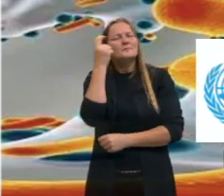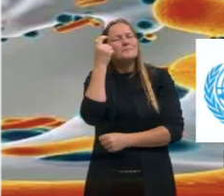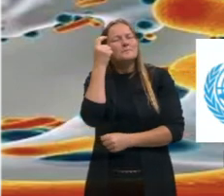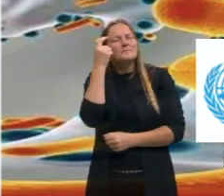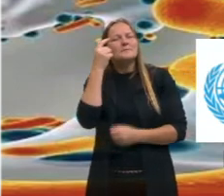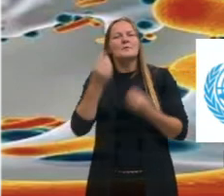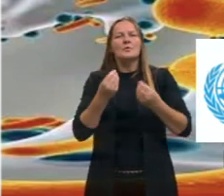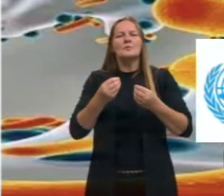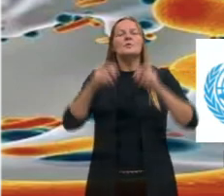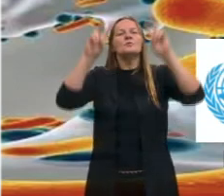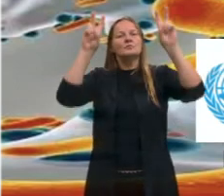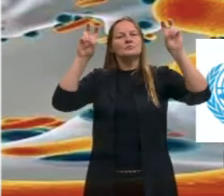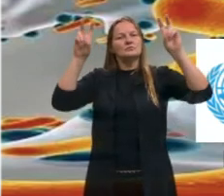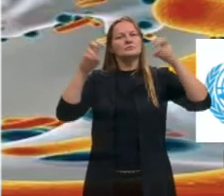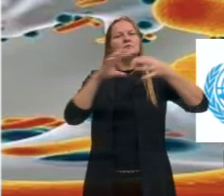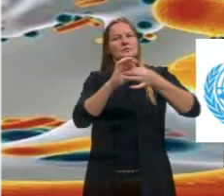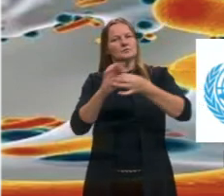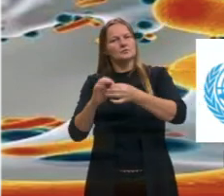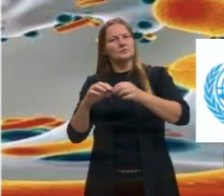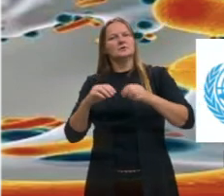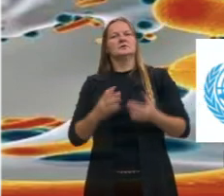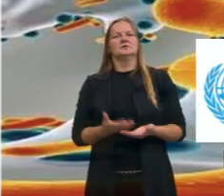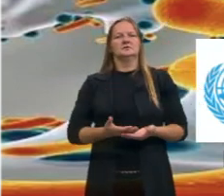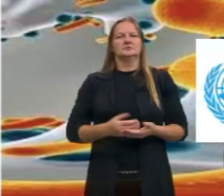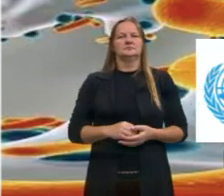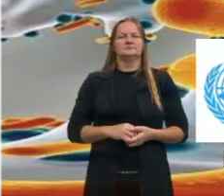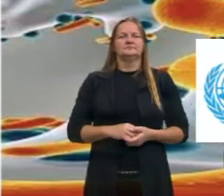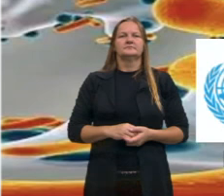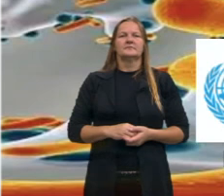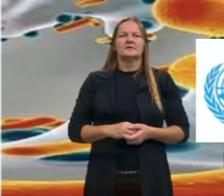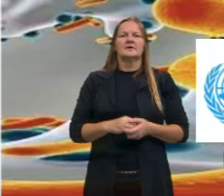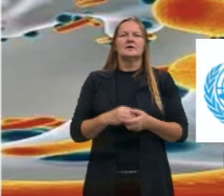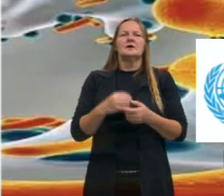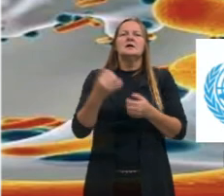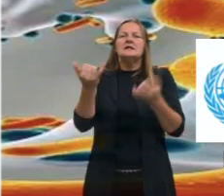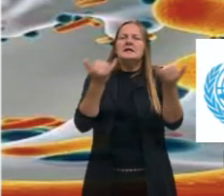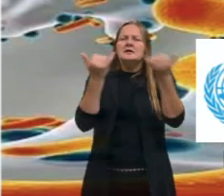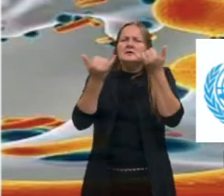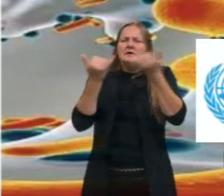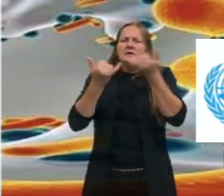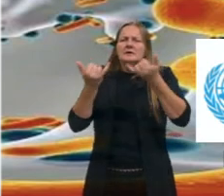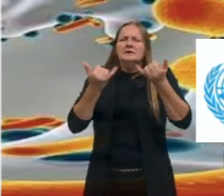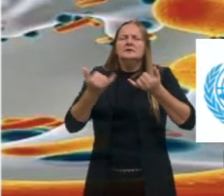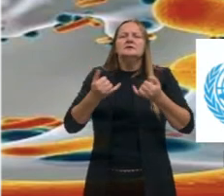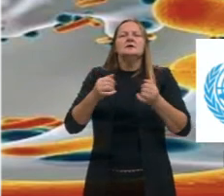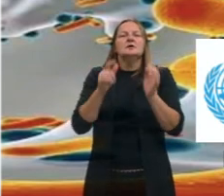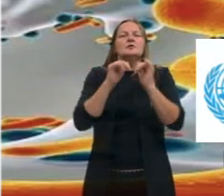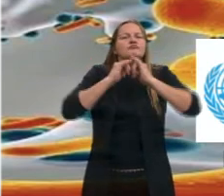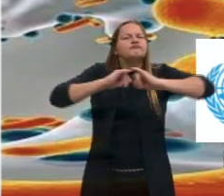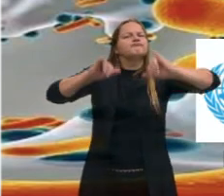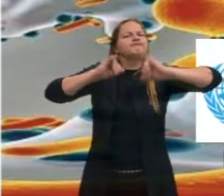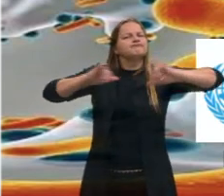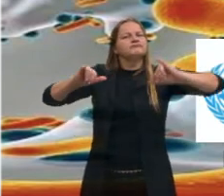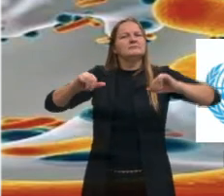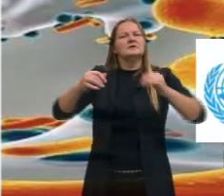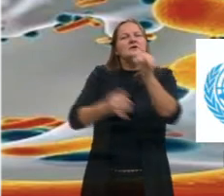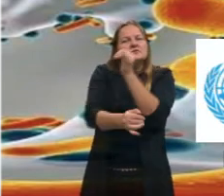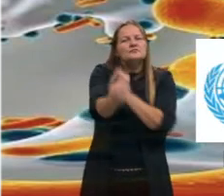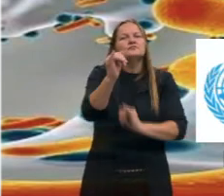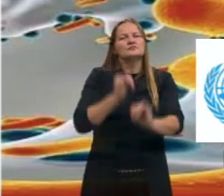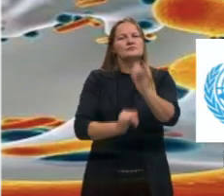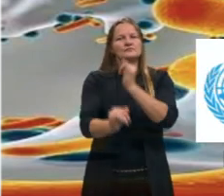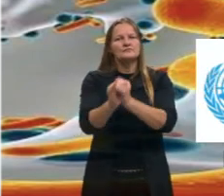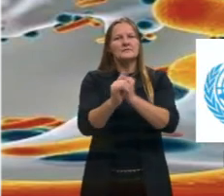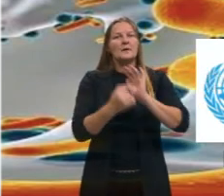mente sobre esse assunto que tá bem atual eu peguei alguns recortes de algumas notícias na internet